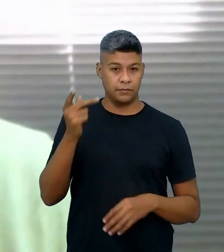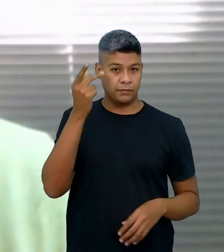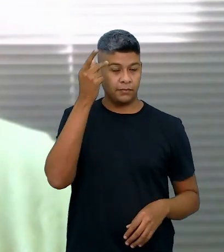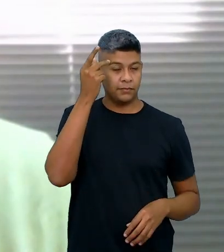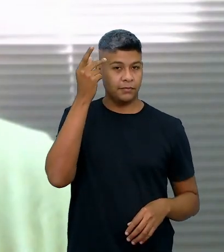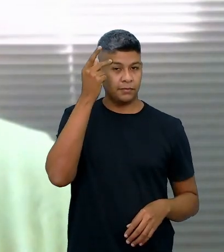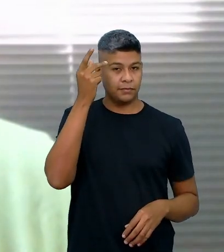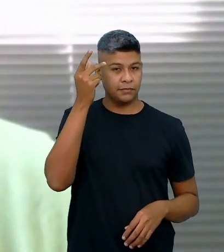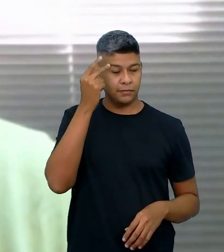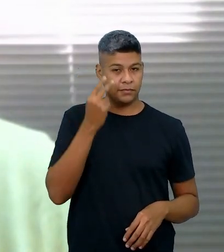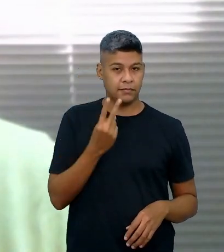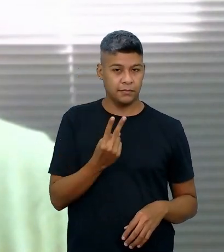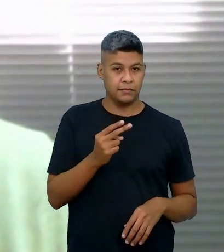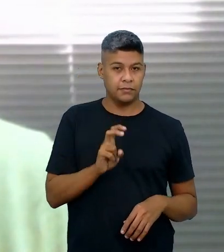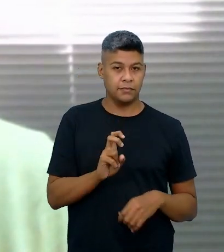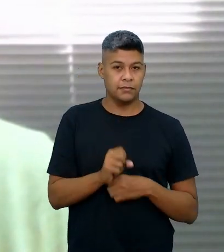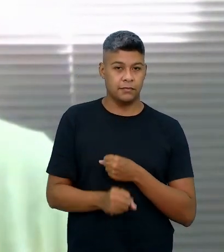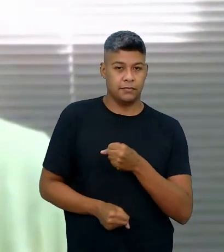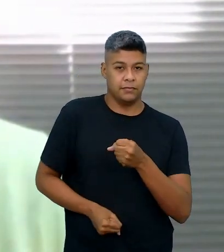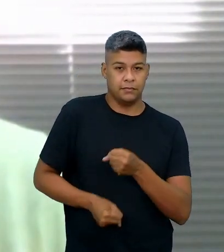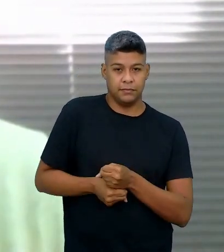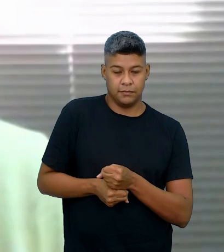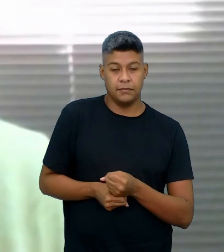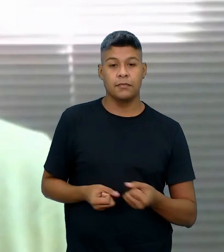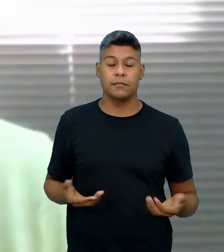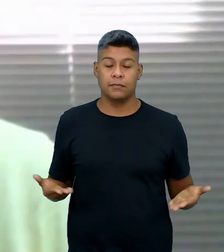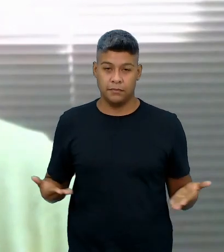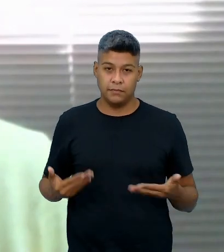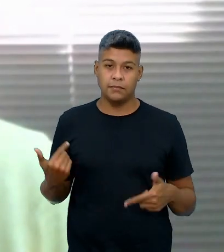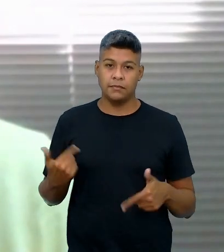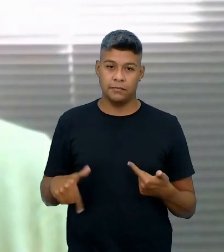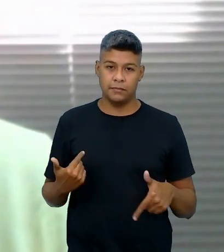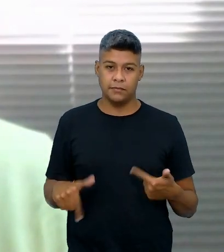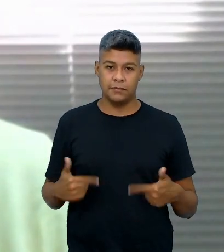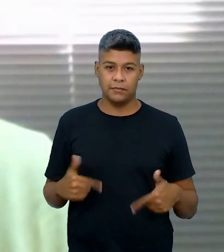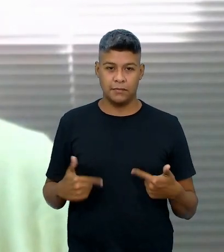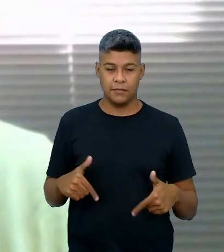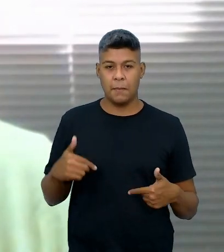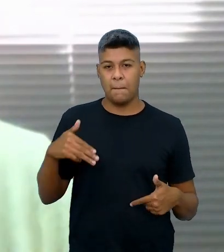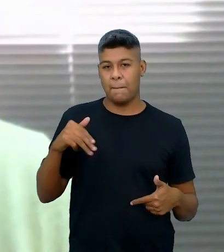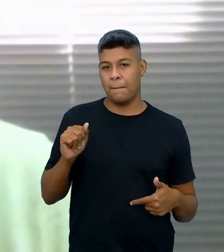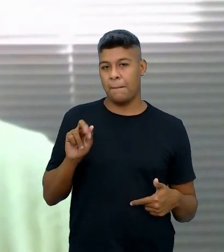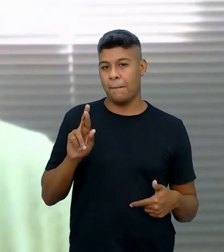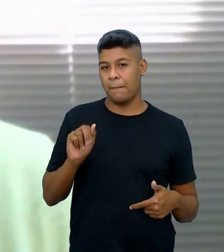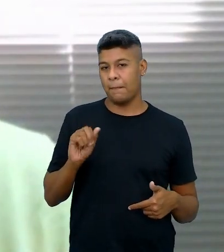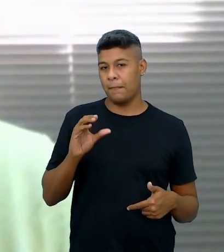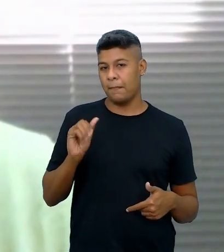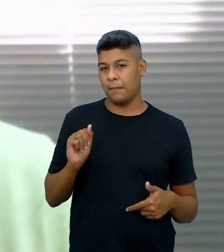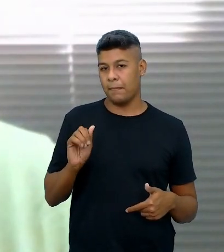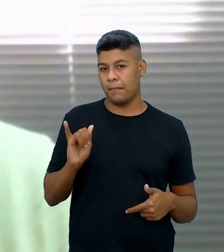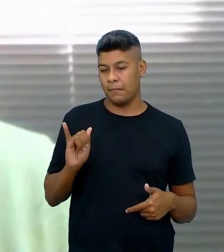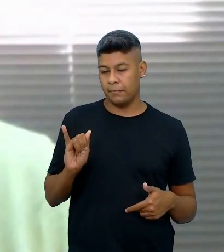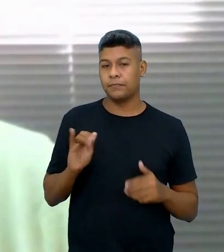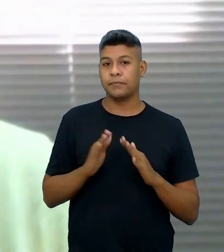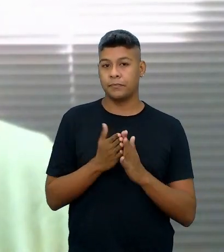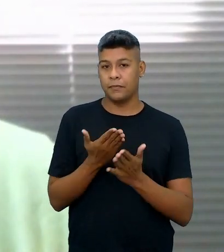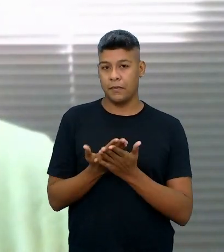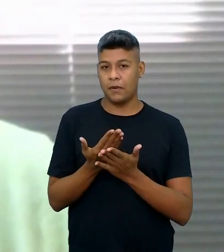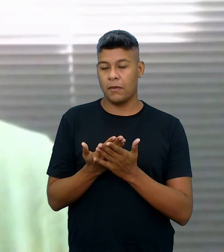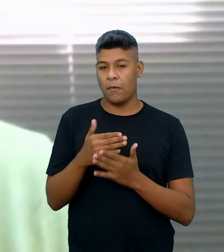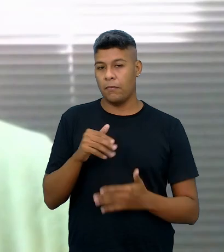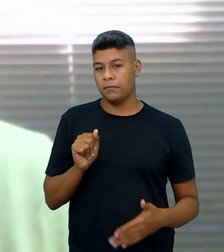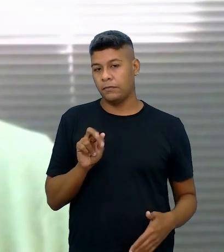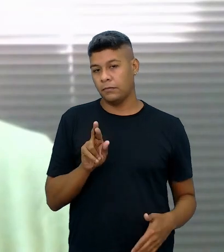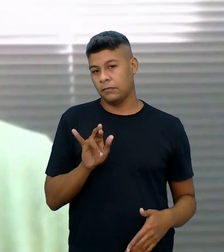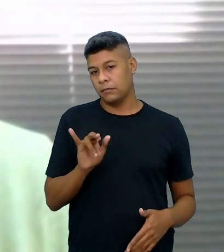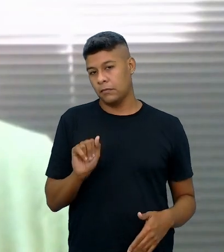Paulo há 25 anos. Atualmente trabalho na cidade de Maracaí, São Paulo, na escola Maria Aparecida